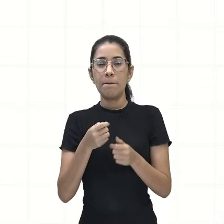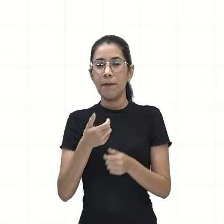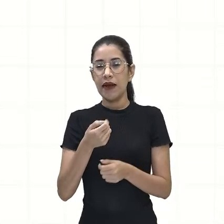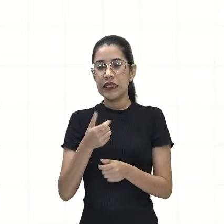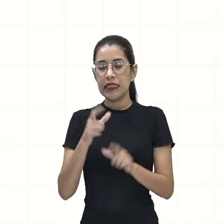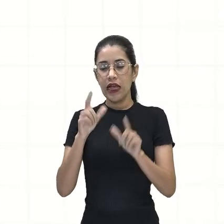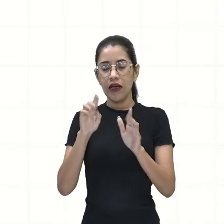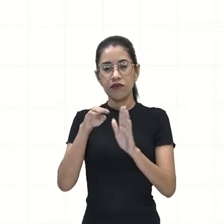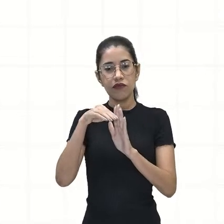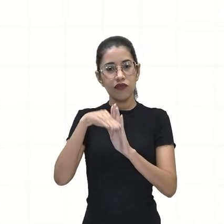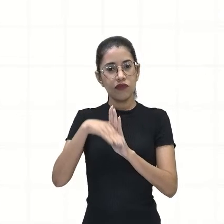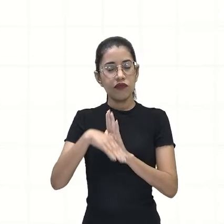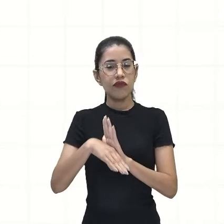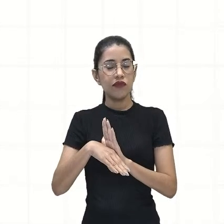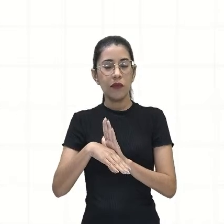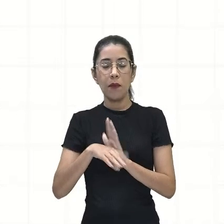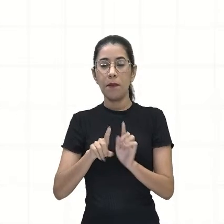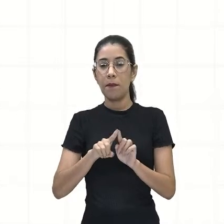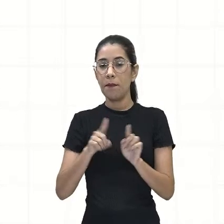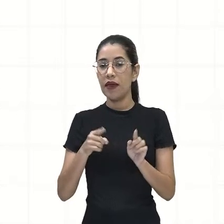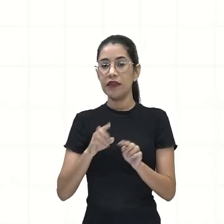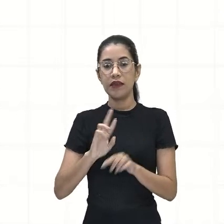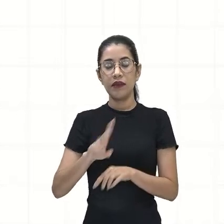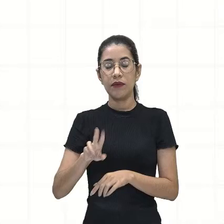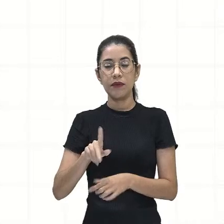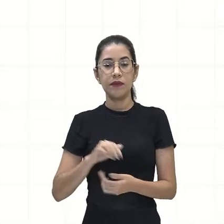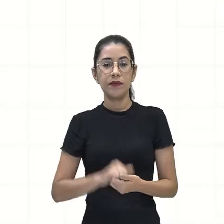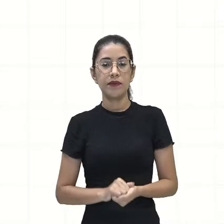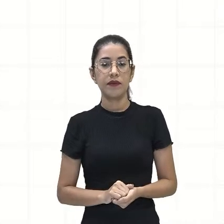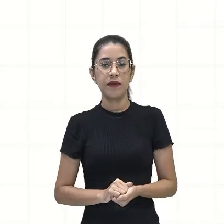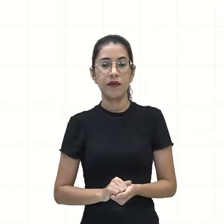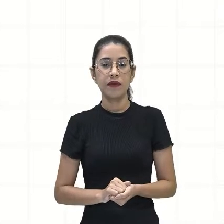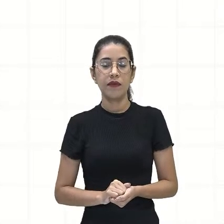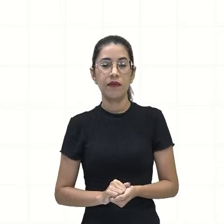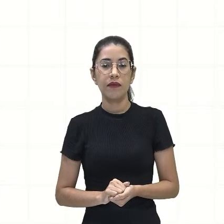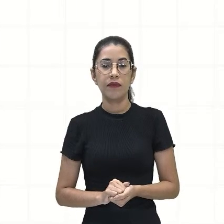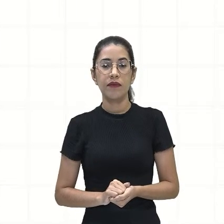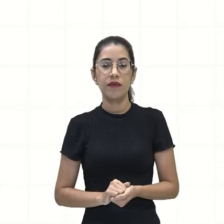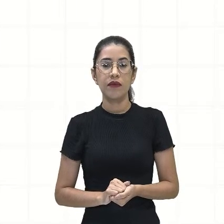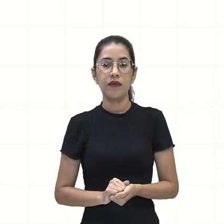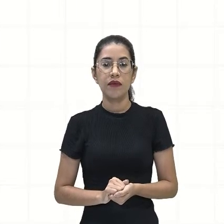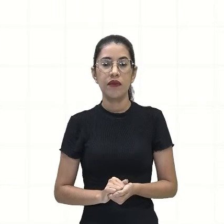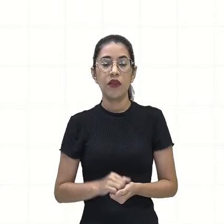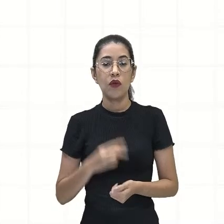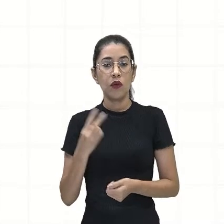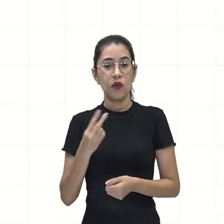né? Só que os valores vão